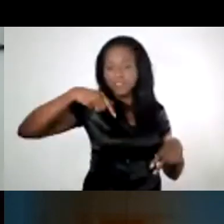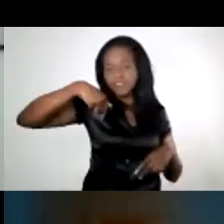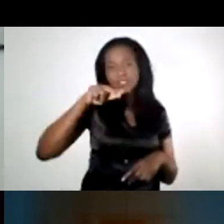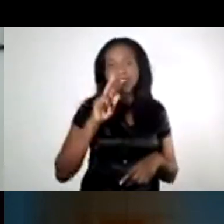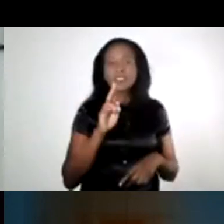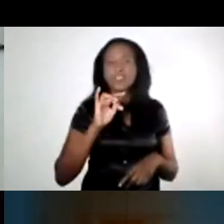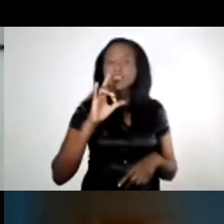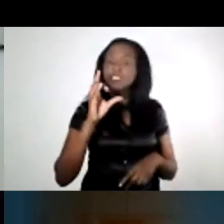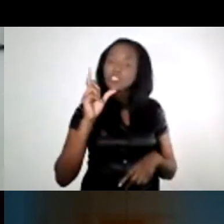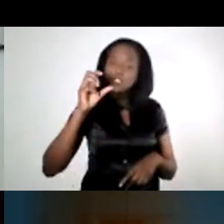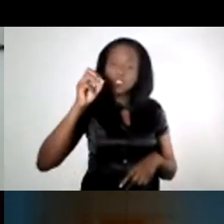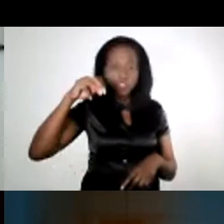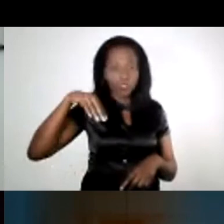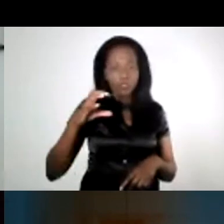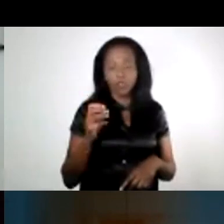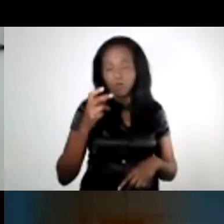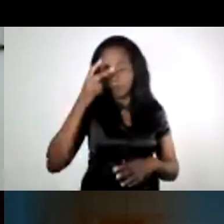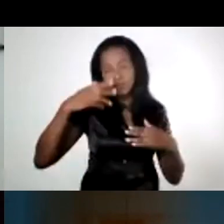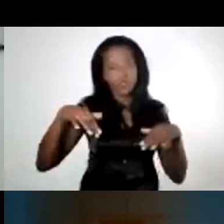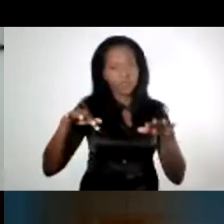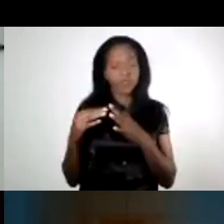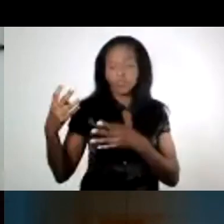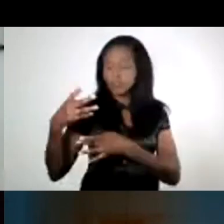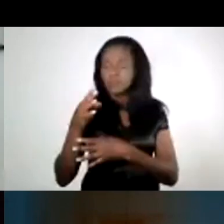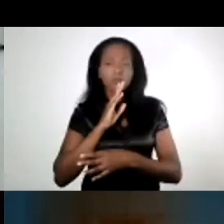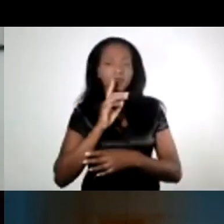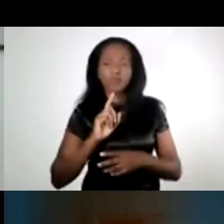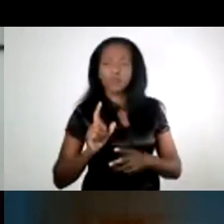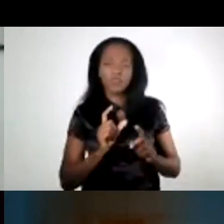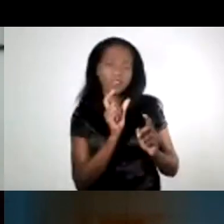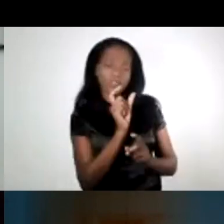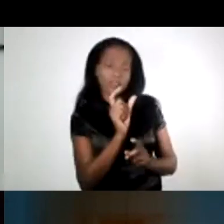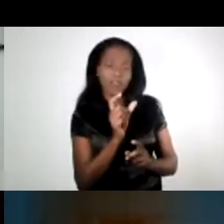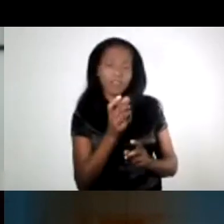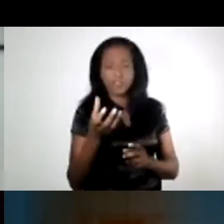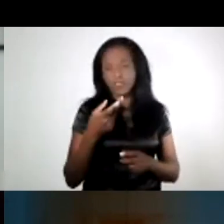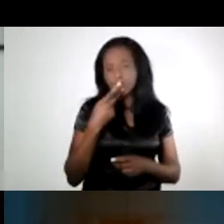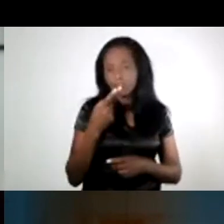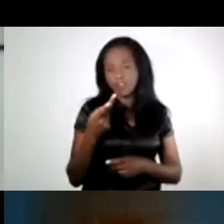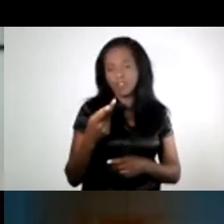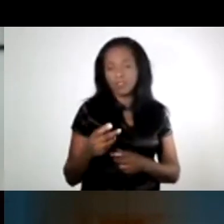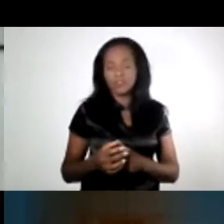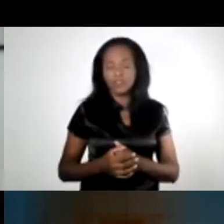não têm esse repertório não conhecem mesmo. Eu queria que vocês falassem um pouquinho dessas